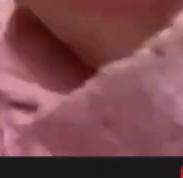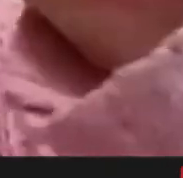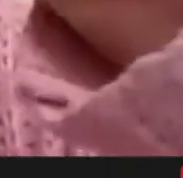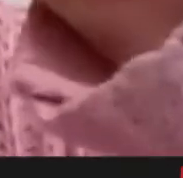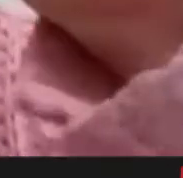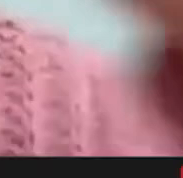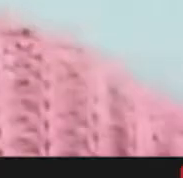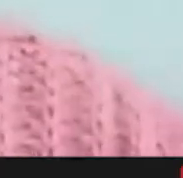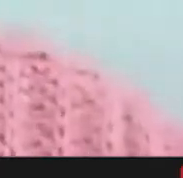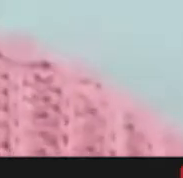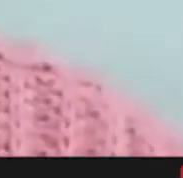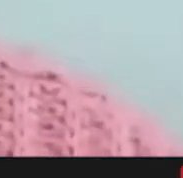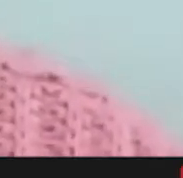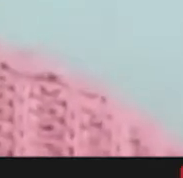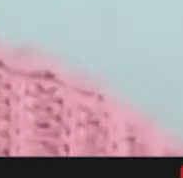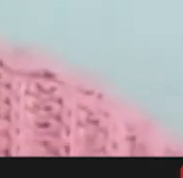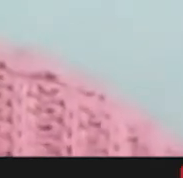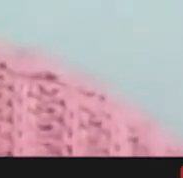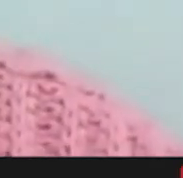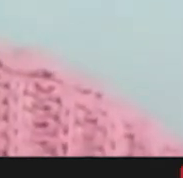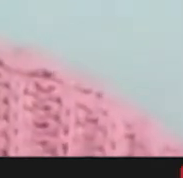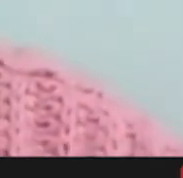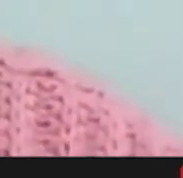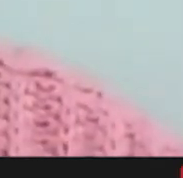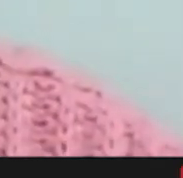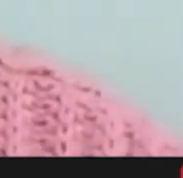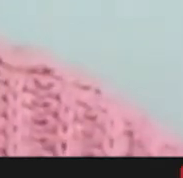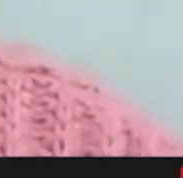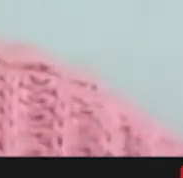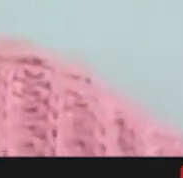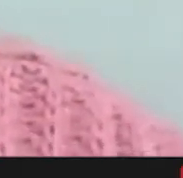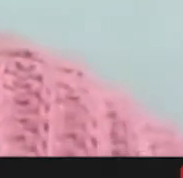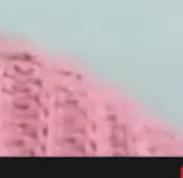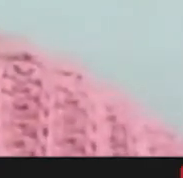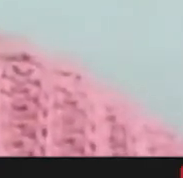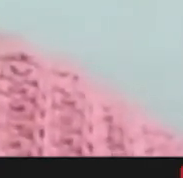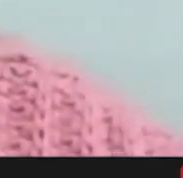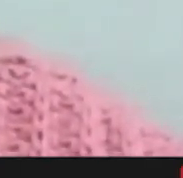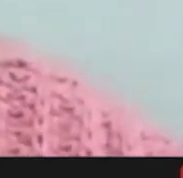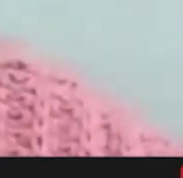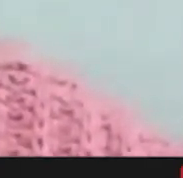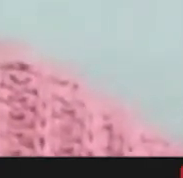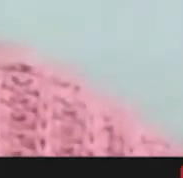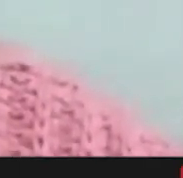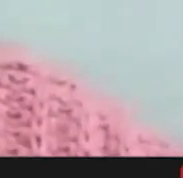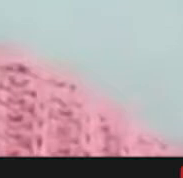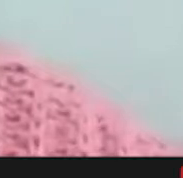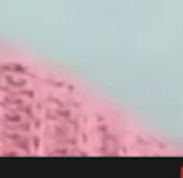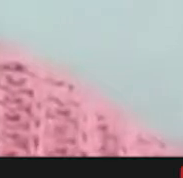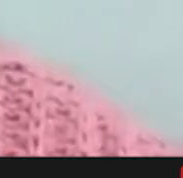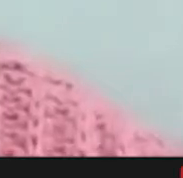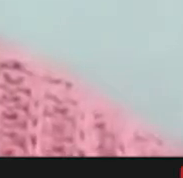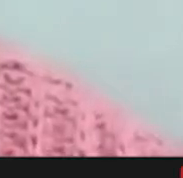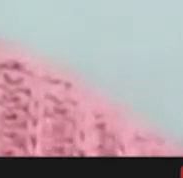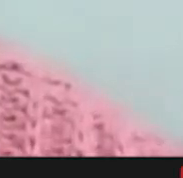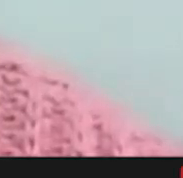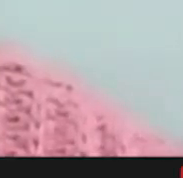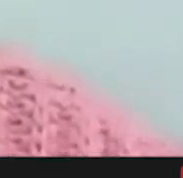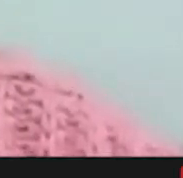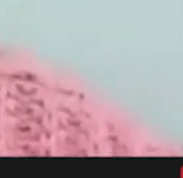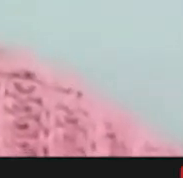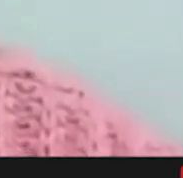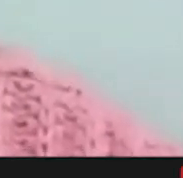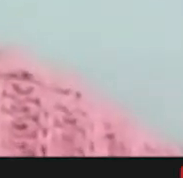Tudo o que fazemos, né, para a população é possível em função do